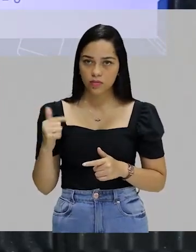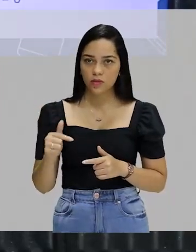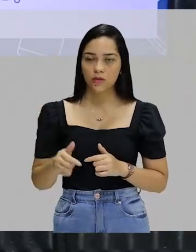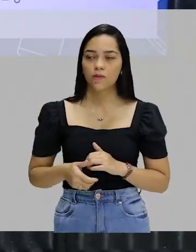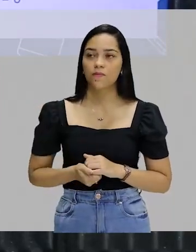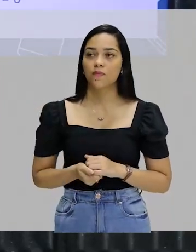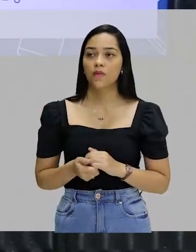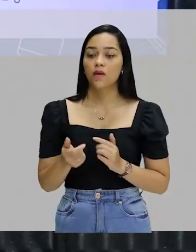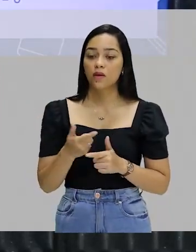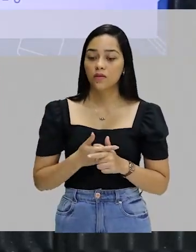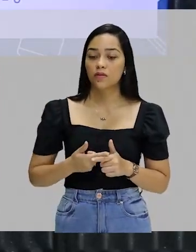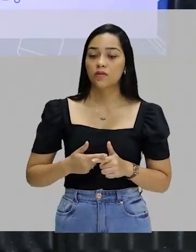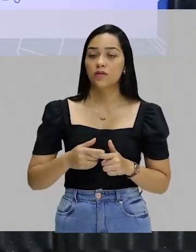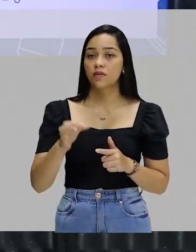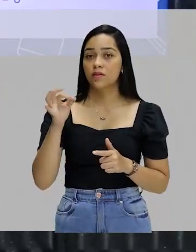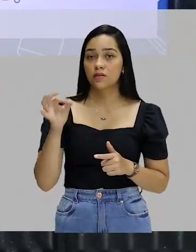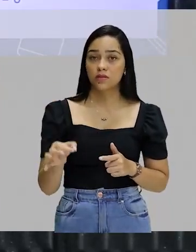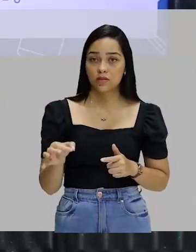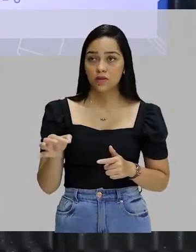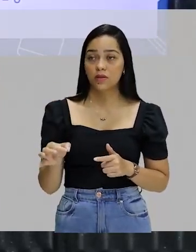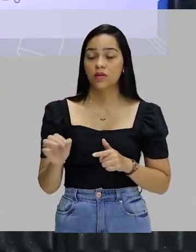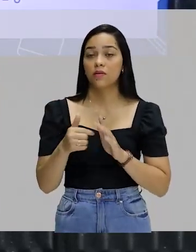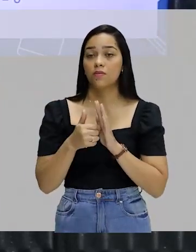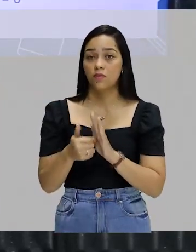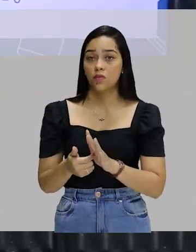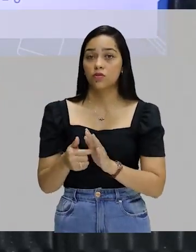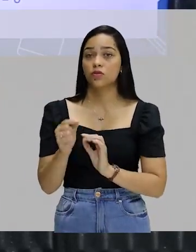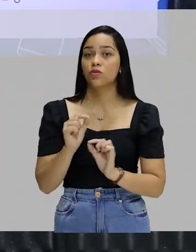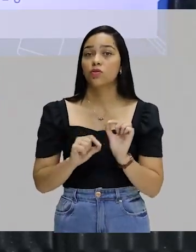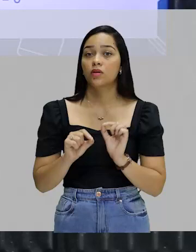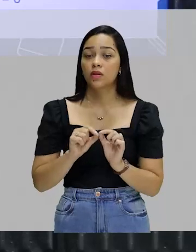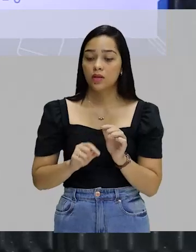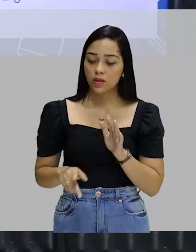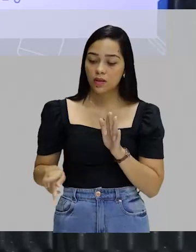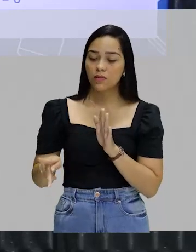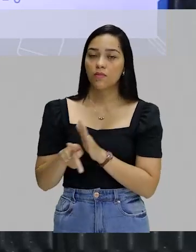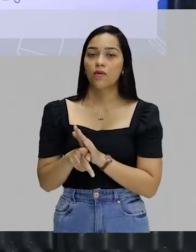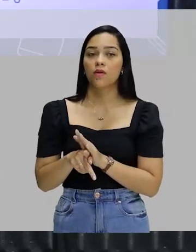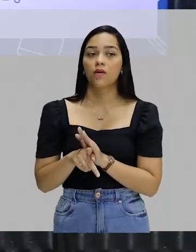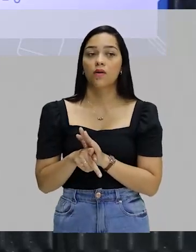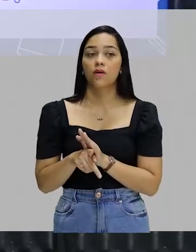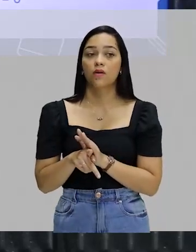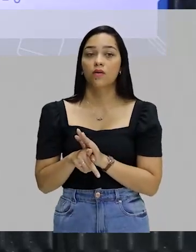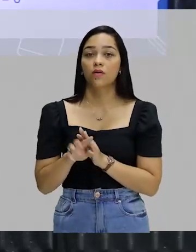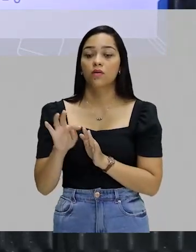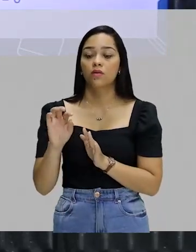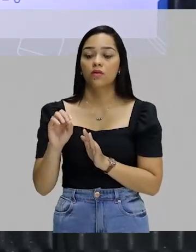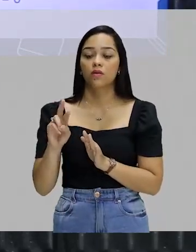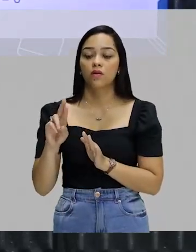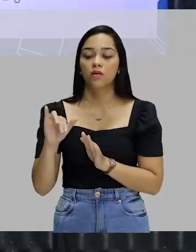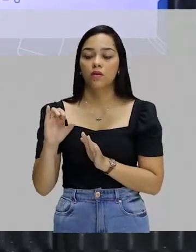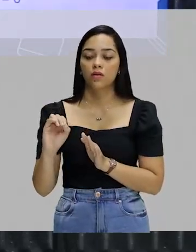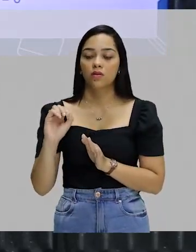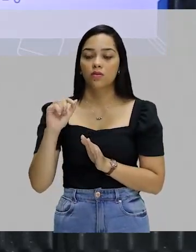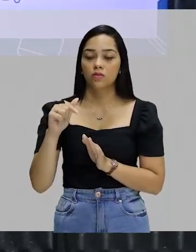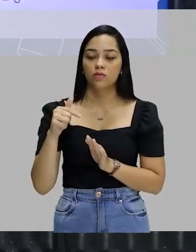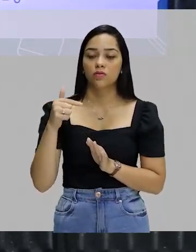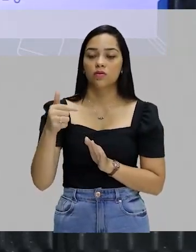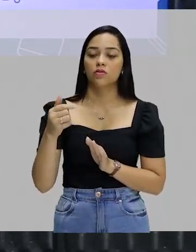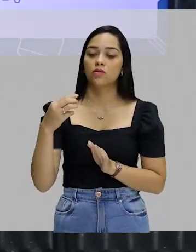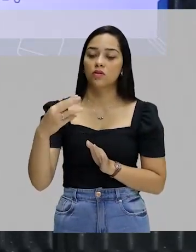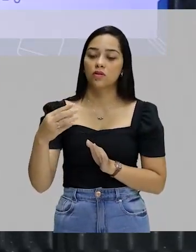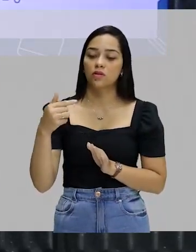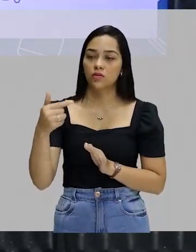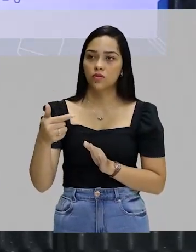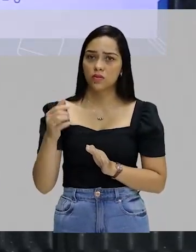Então, a divisão exata indica que o elemento pertence à série do tório, o tório